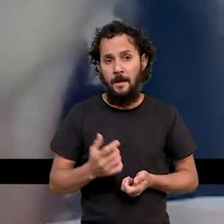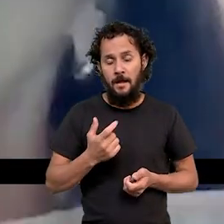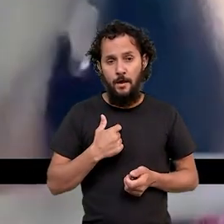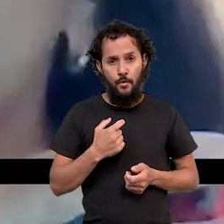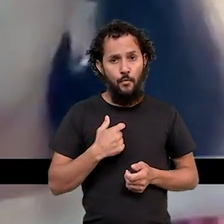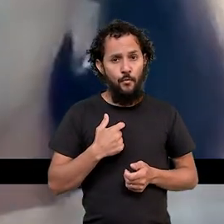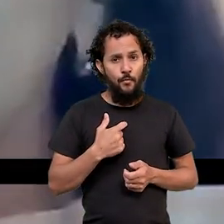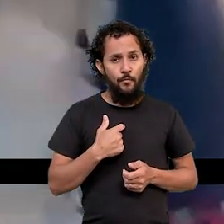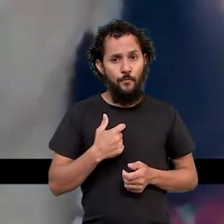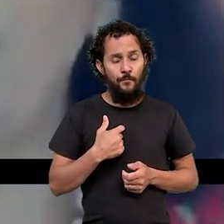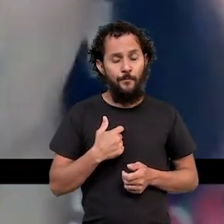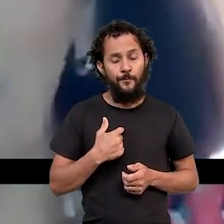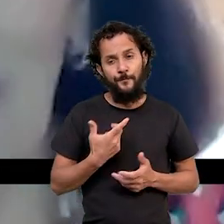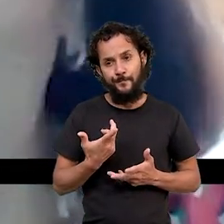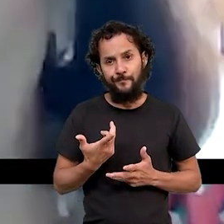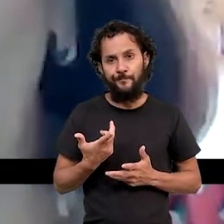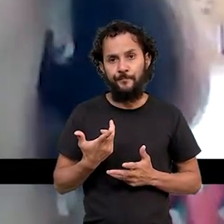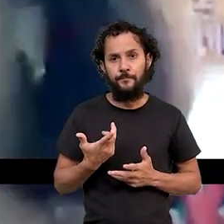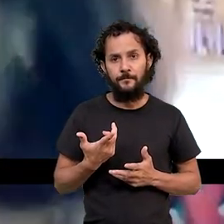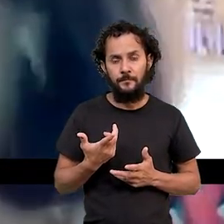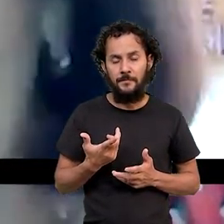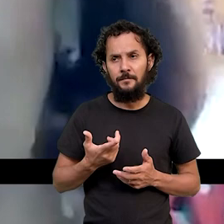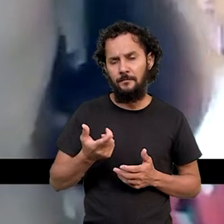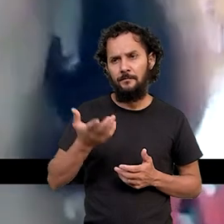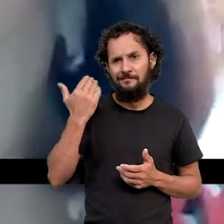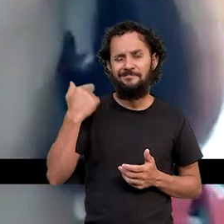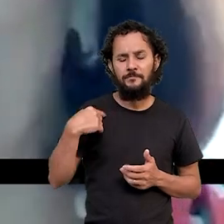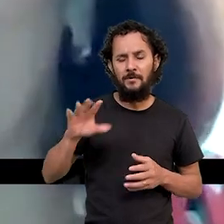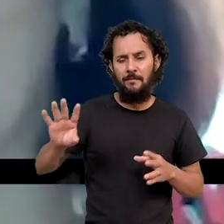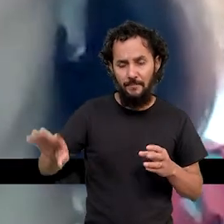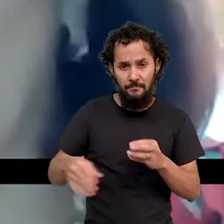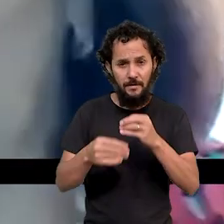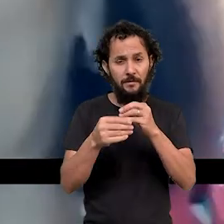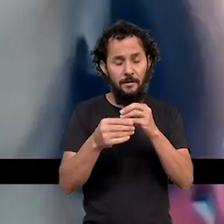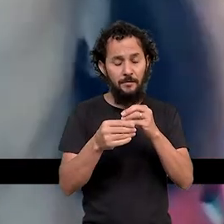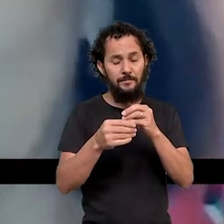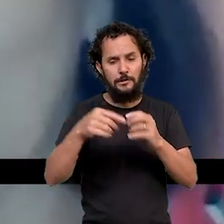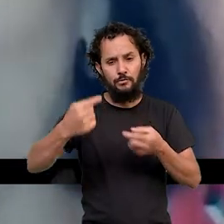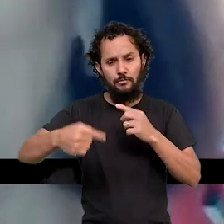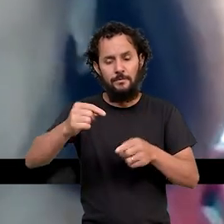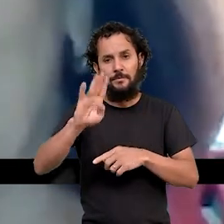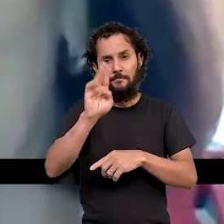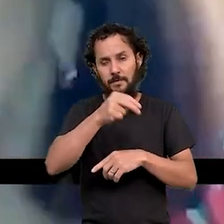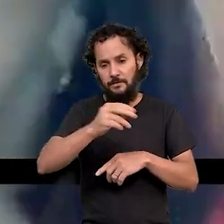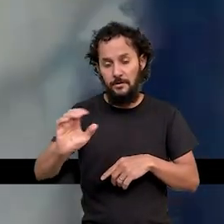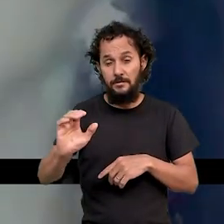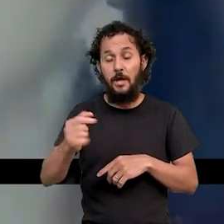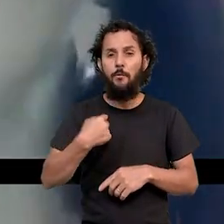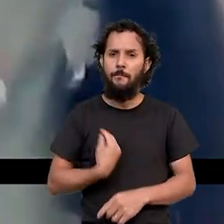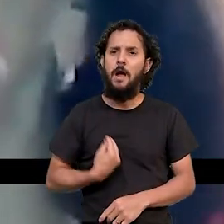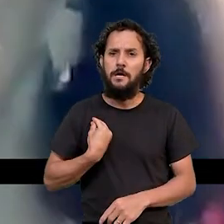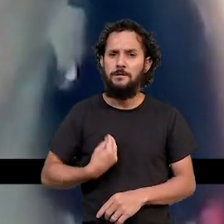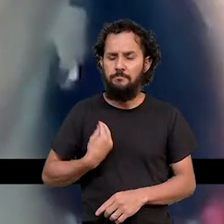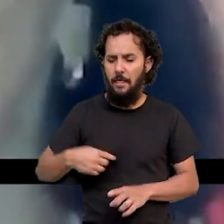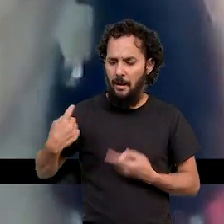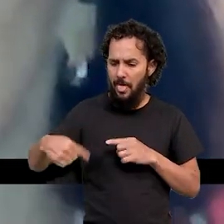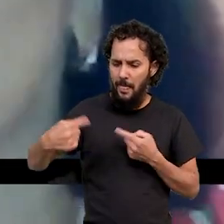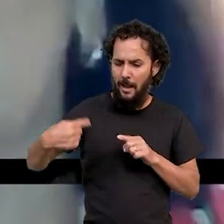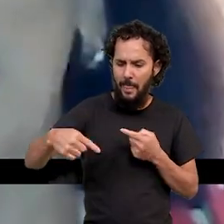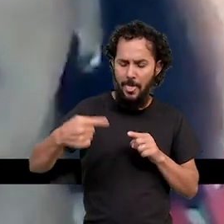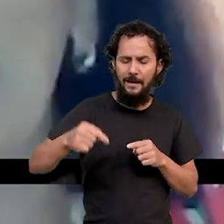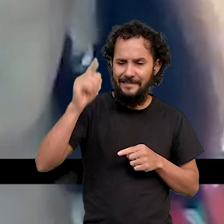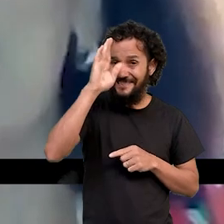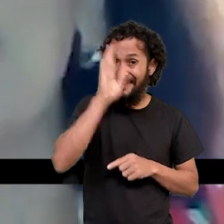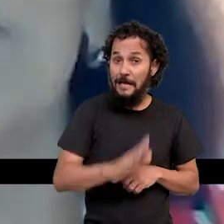Eu tive, e eu, na ocasião da implementação, da discussão da BNCC, eu participei de alguns